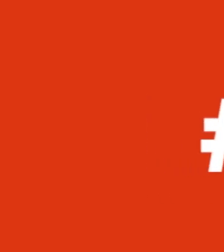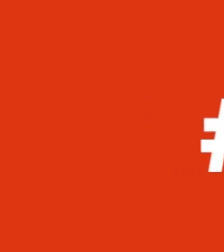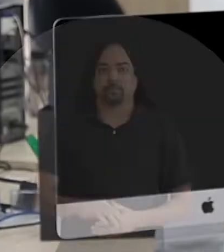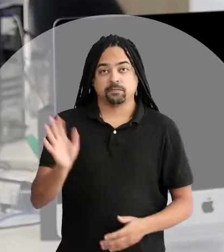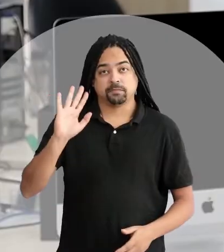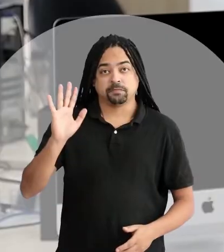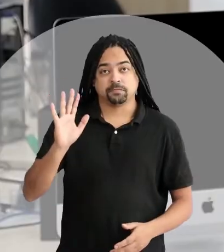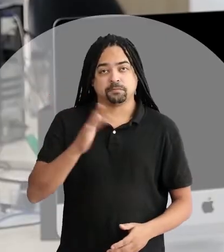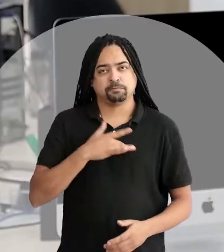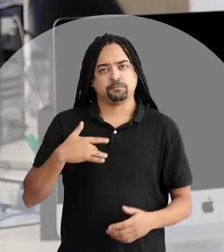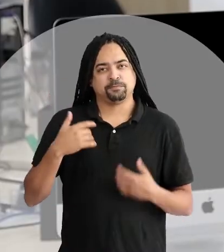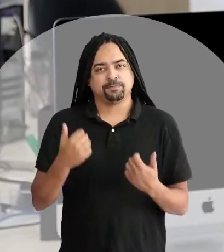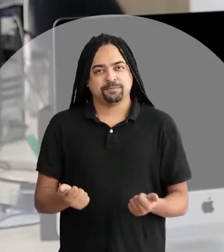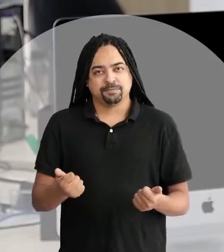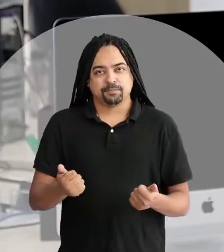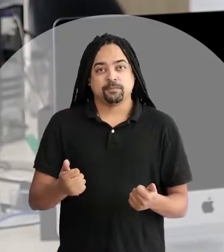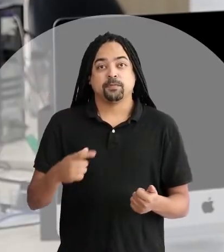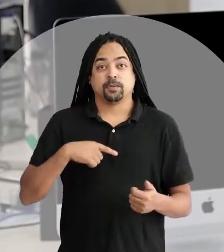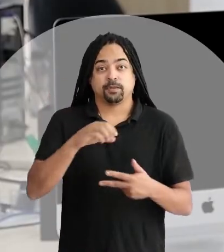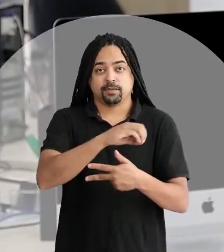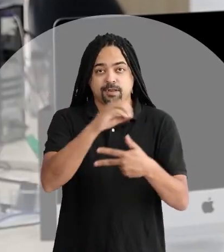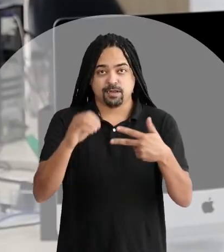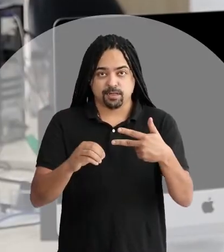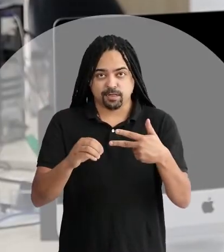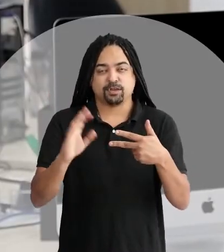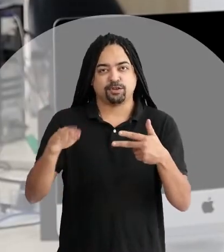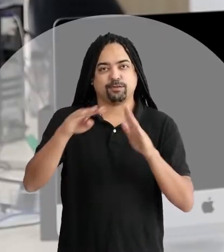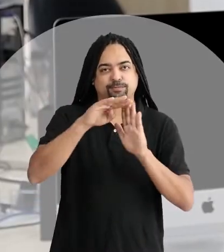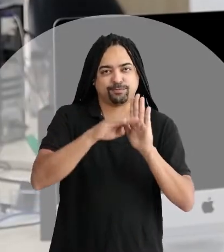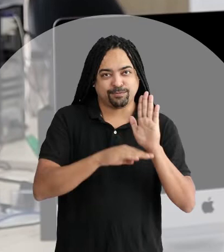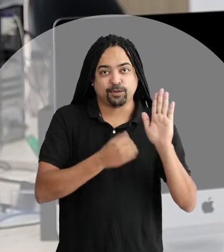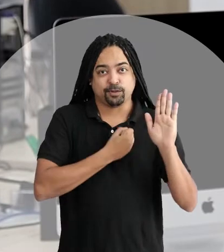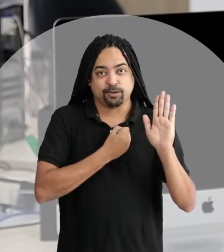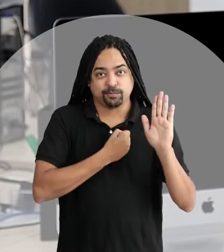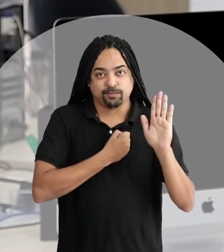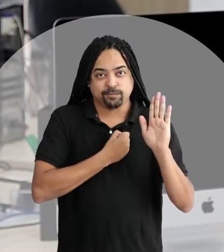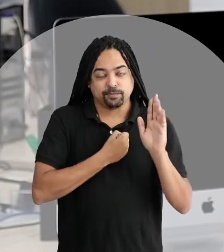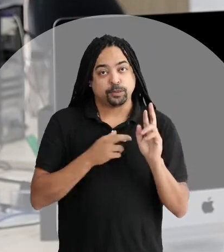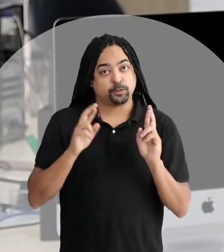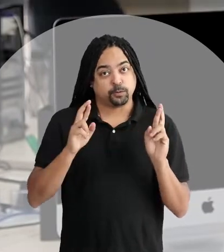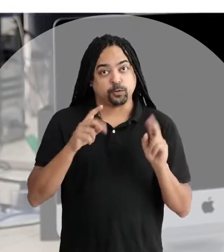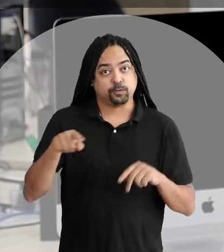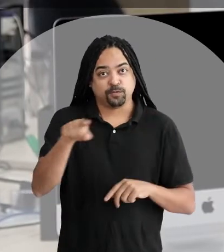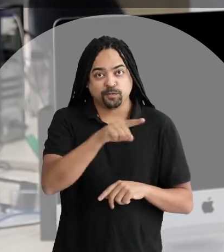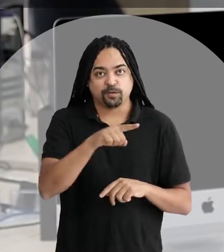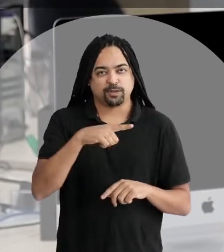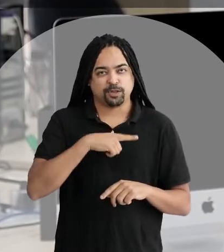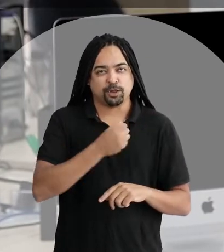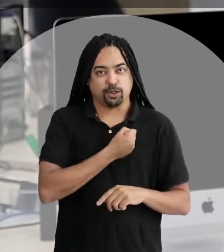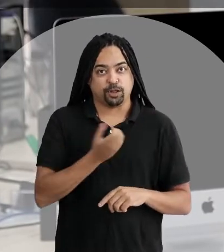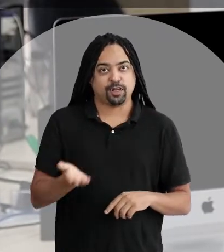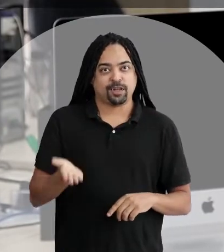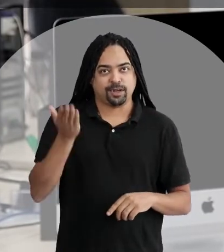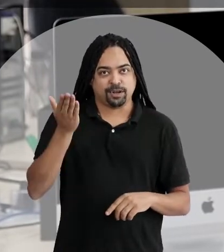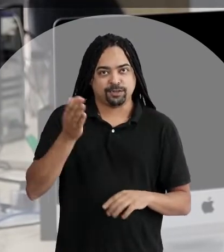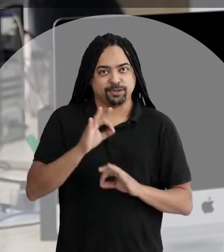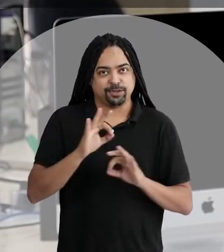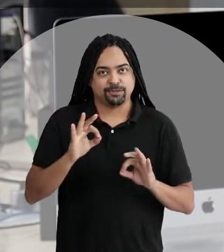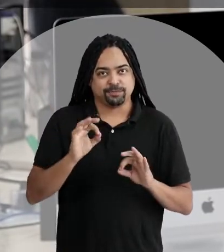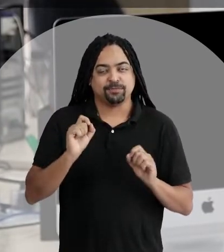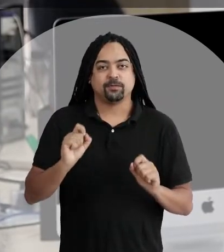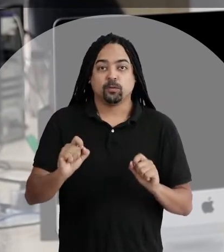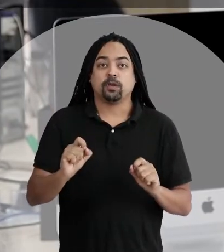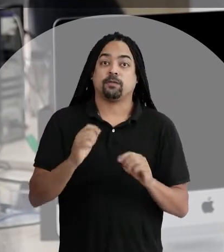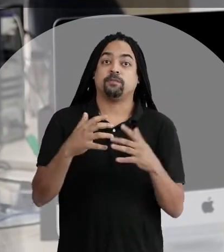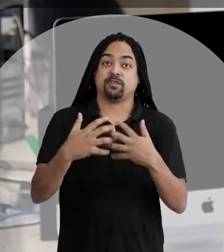e aí pessoal tudo bem saiu o resultado do enem tomara que tenha sido ótimo para você o fc tem mais de 3